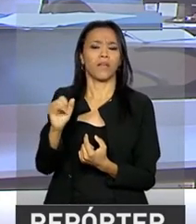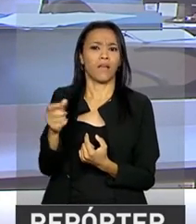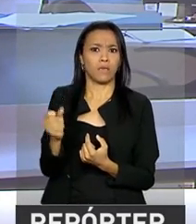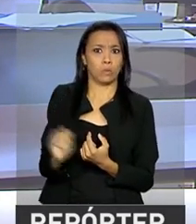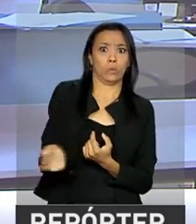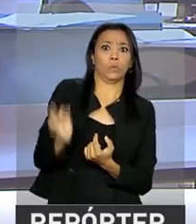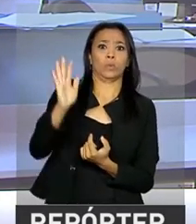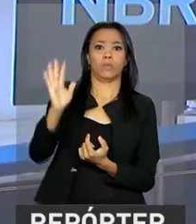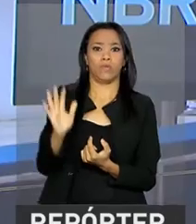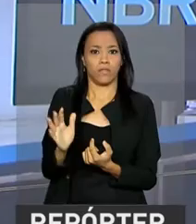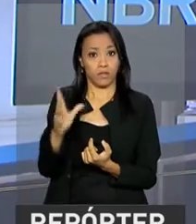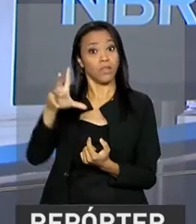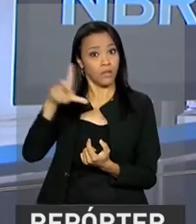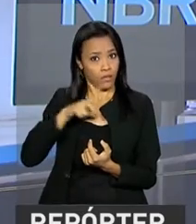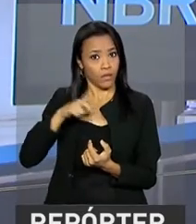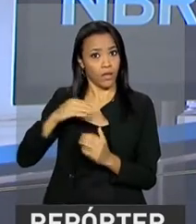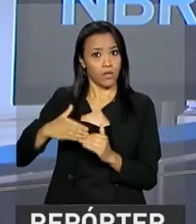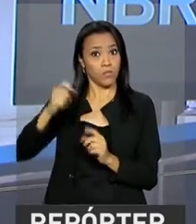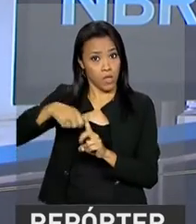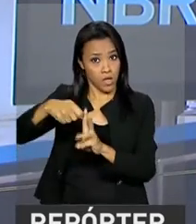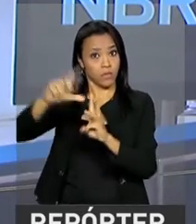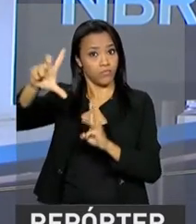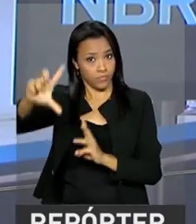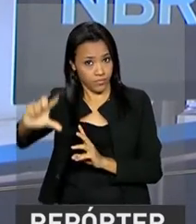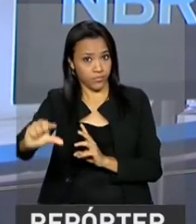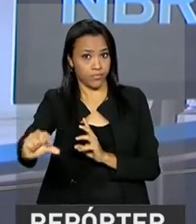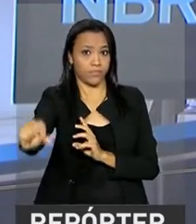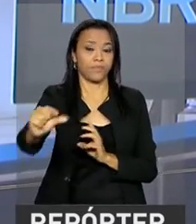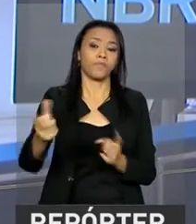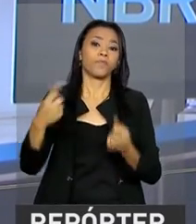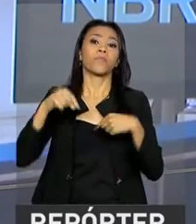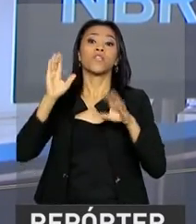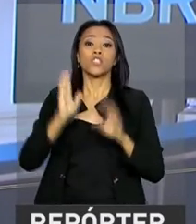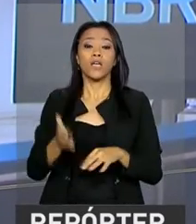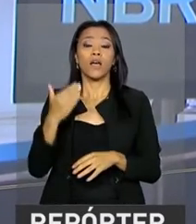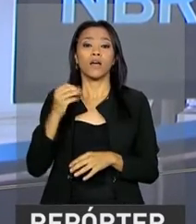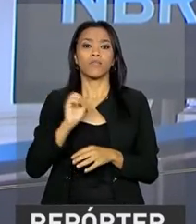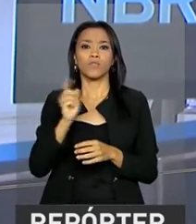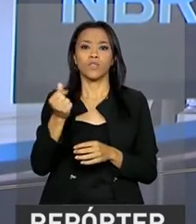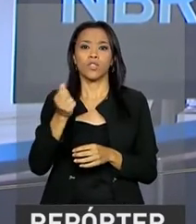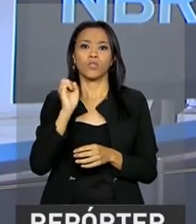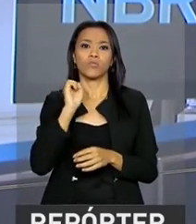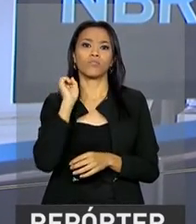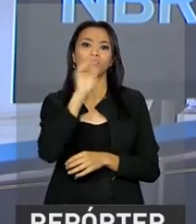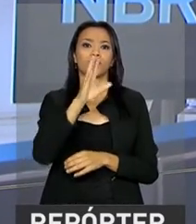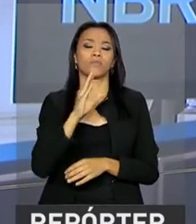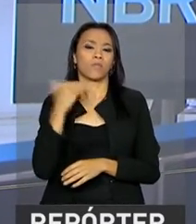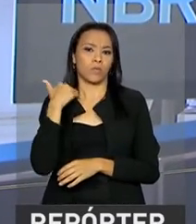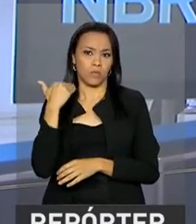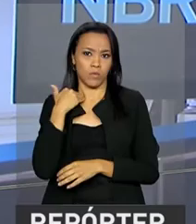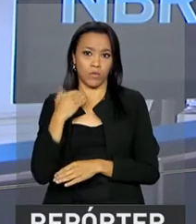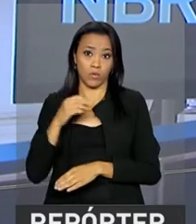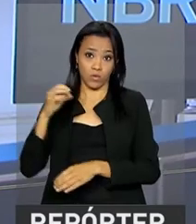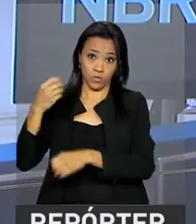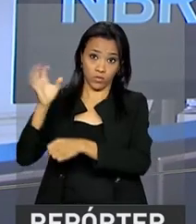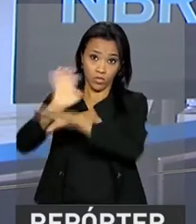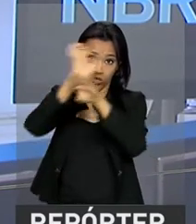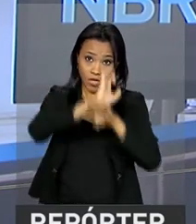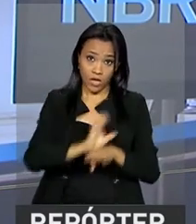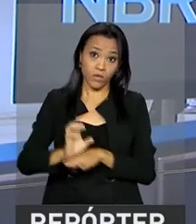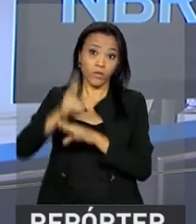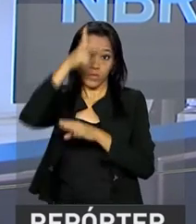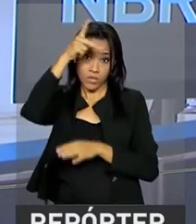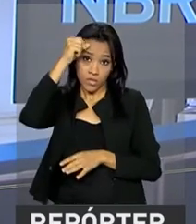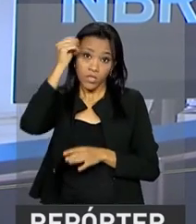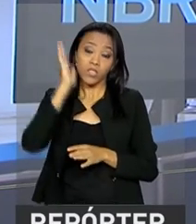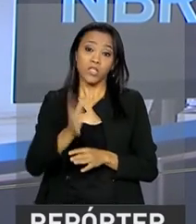últimos meses já está nas contas dos governos municipal e estadual mais um mais um pagamento